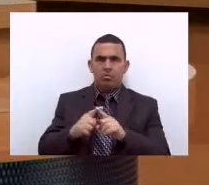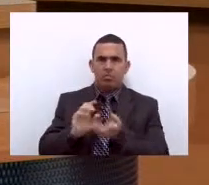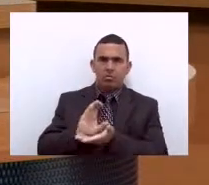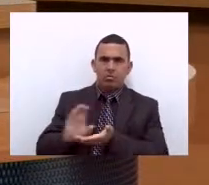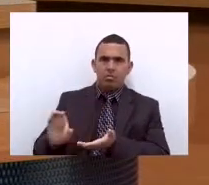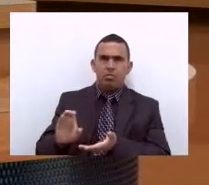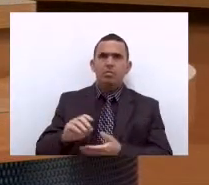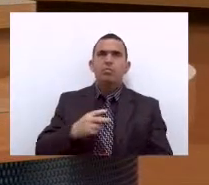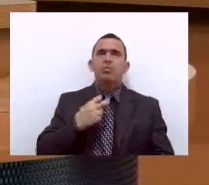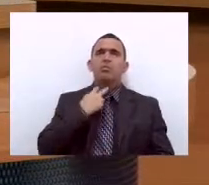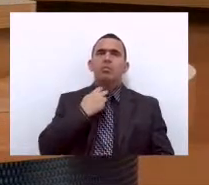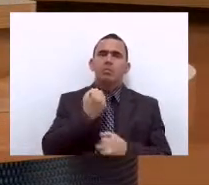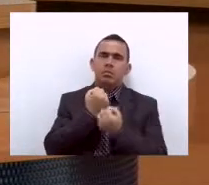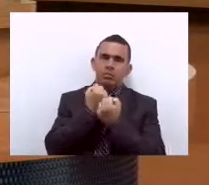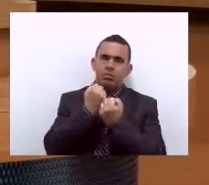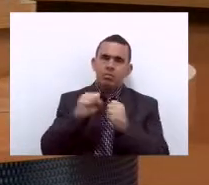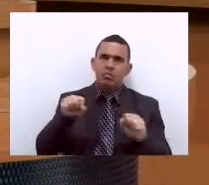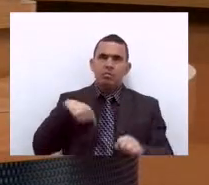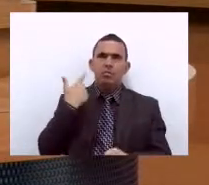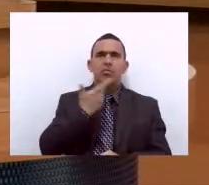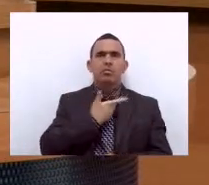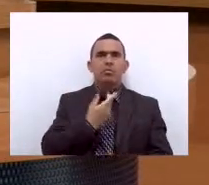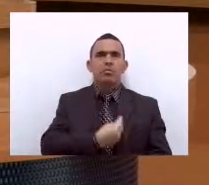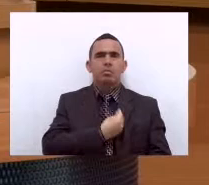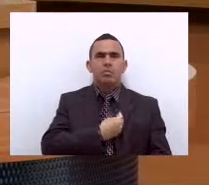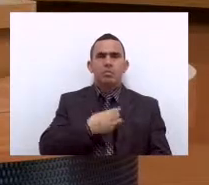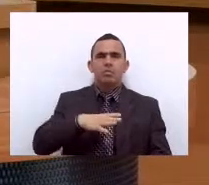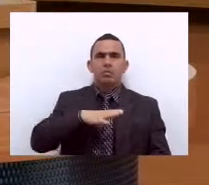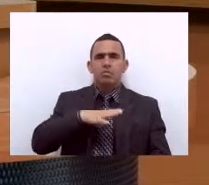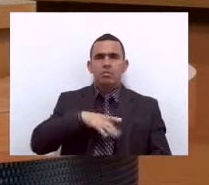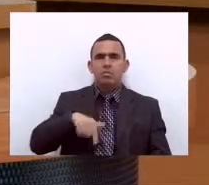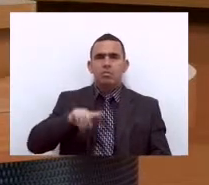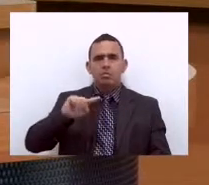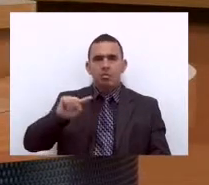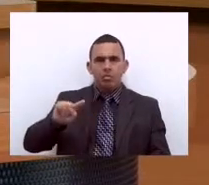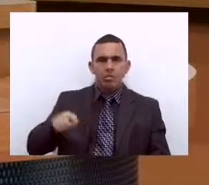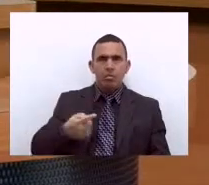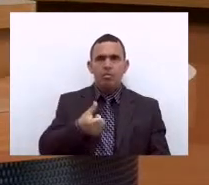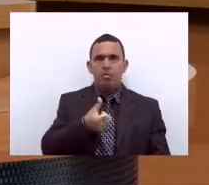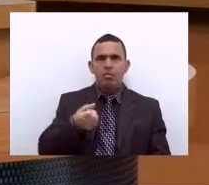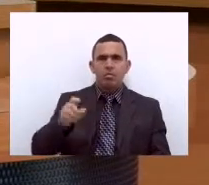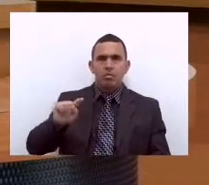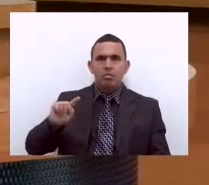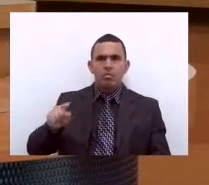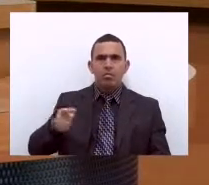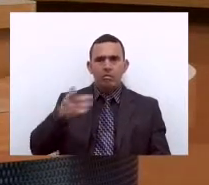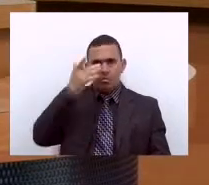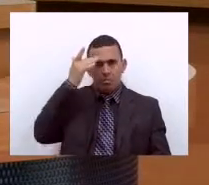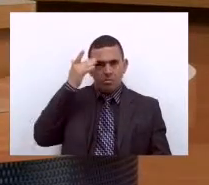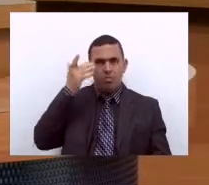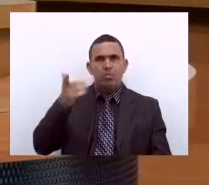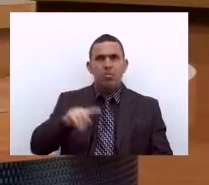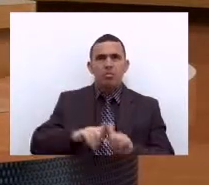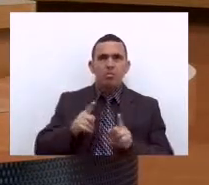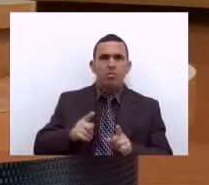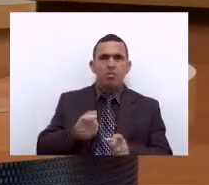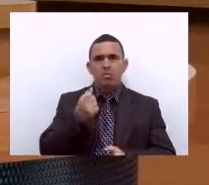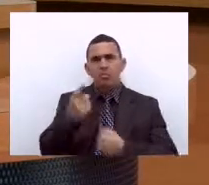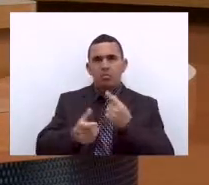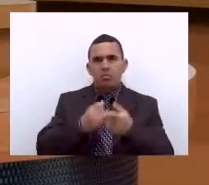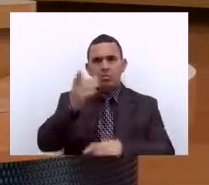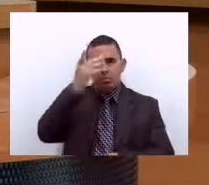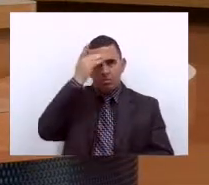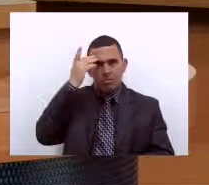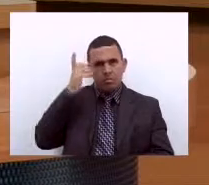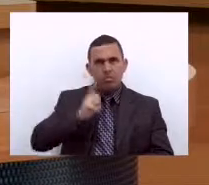conviver numa cidade de 1 milhão e 600 mil habitantes, onde apenas um punhadinho que tem dinheiro para bancar ação na